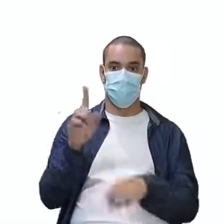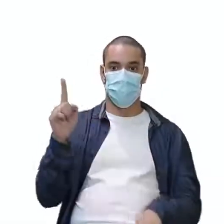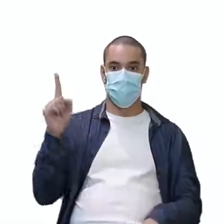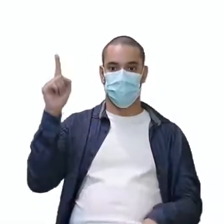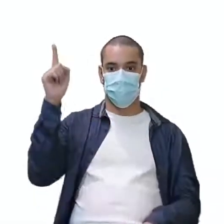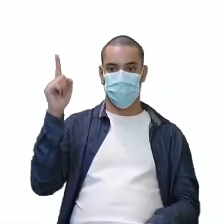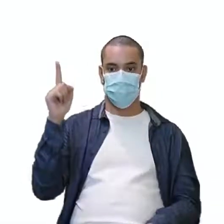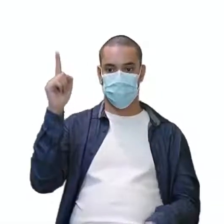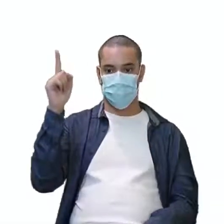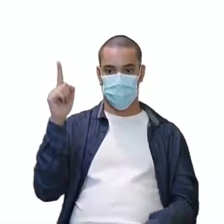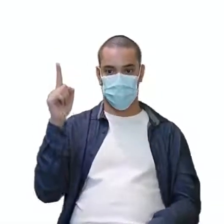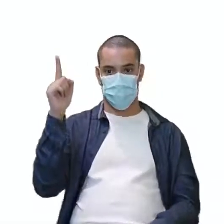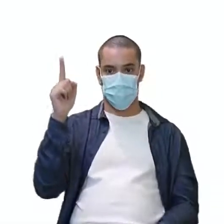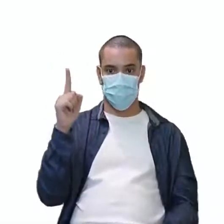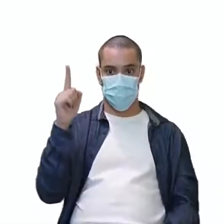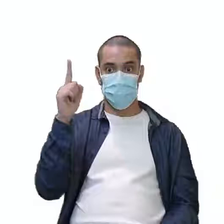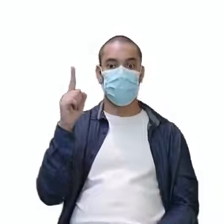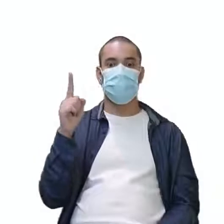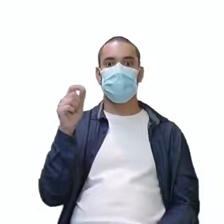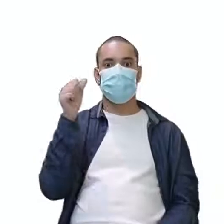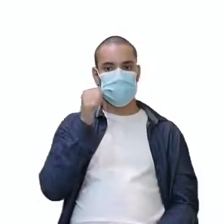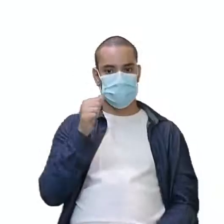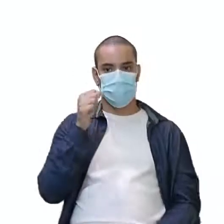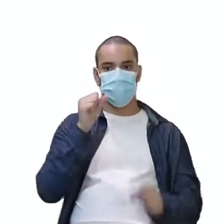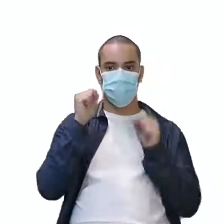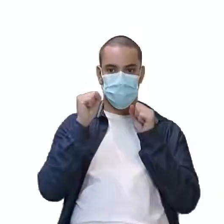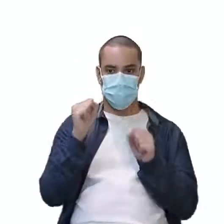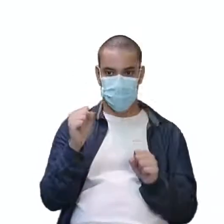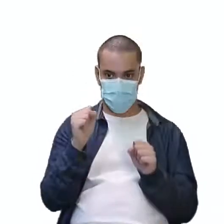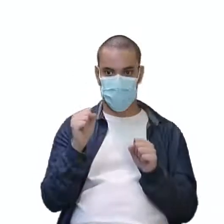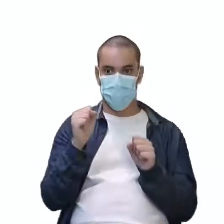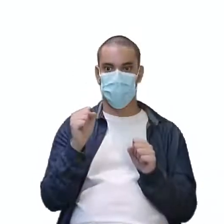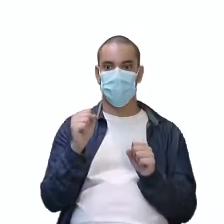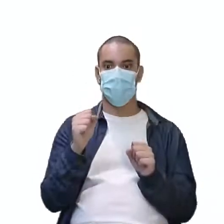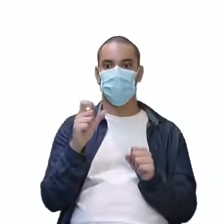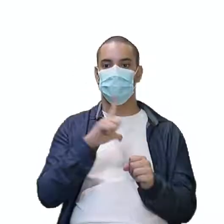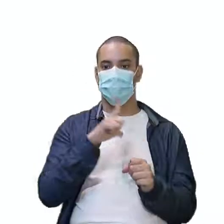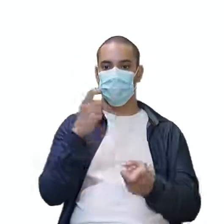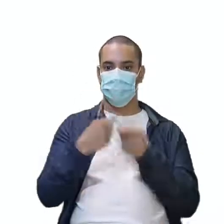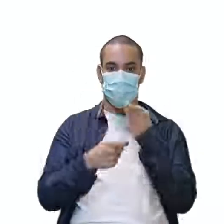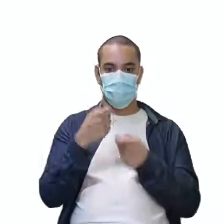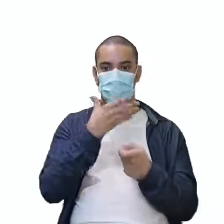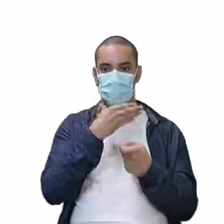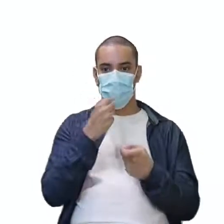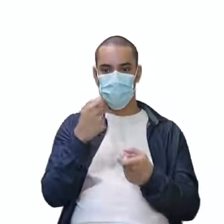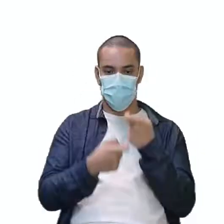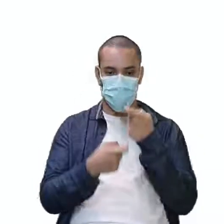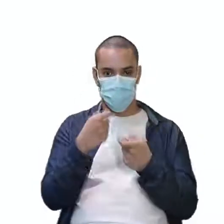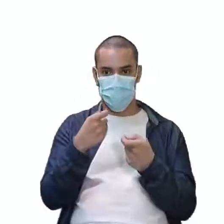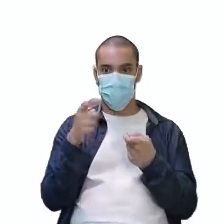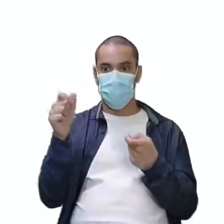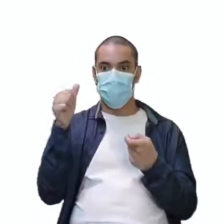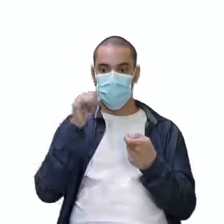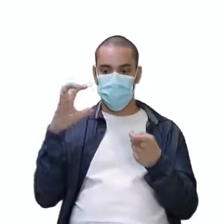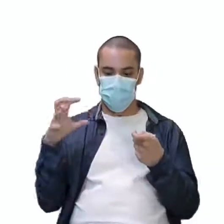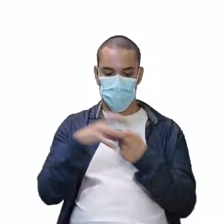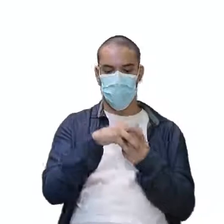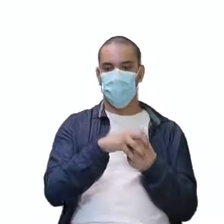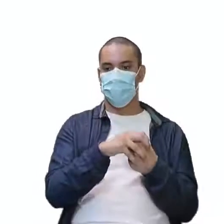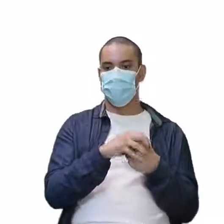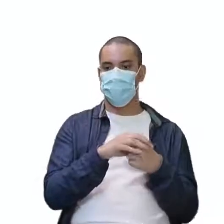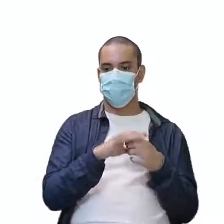louva-a-Deus. As fêmeas, elas podem se alimentar dos machos durante a cópula ou quando você